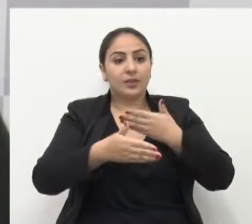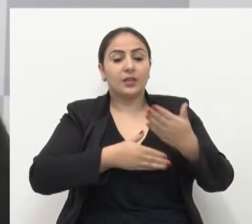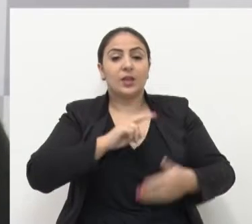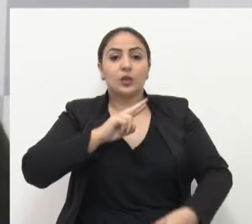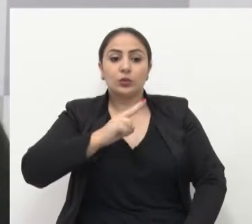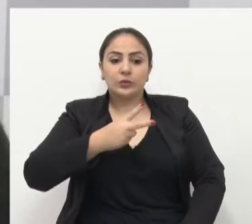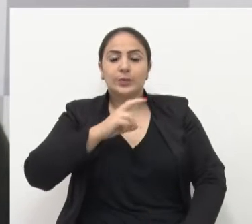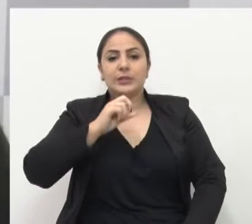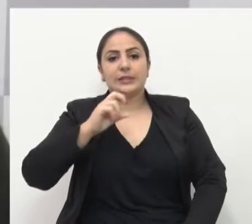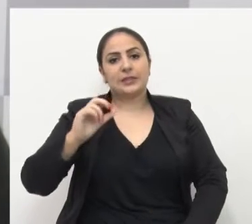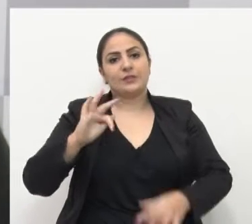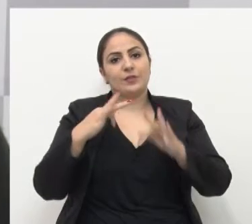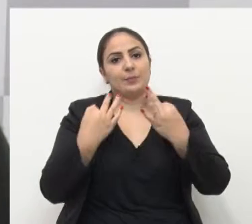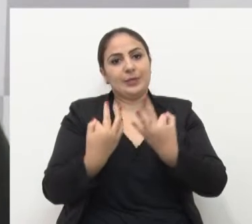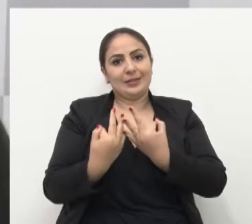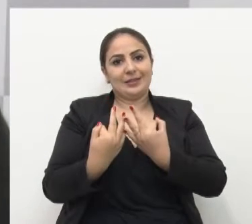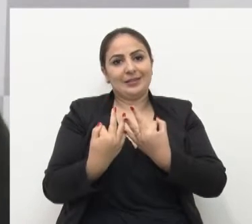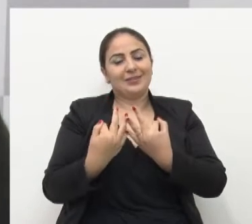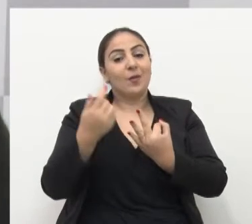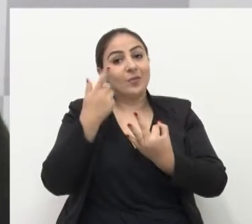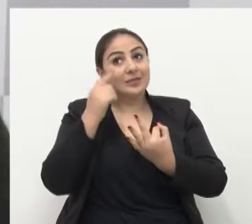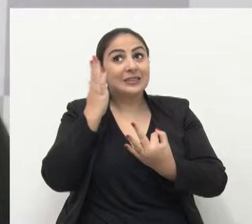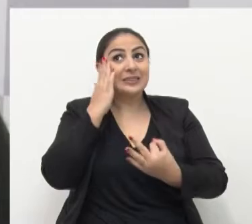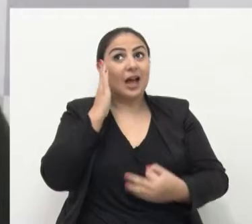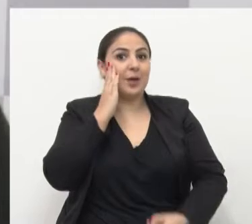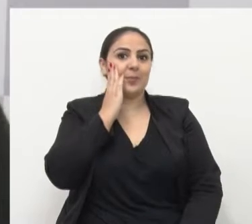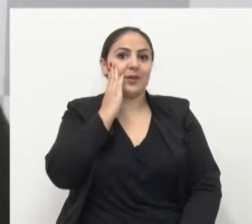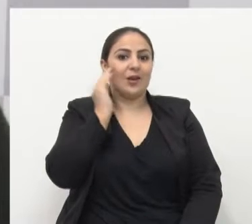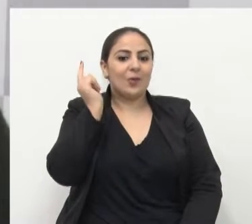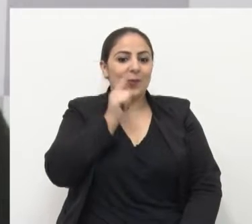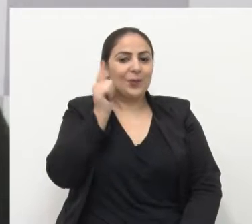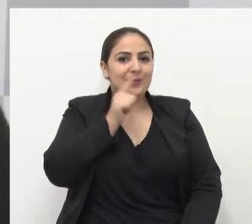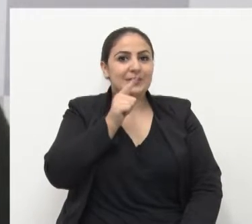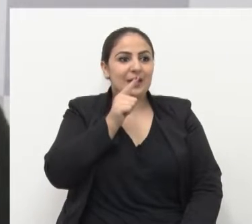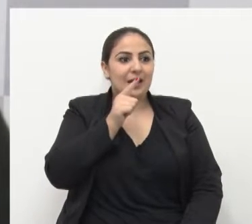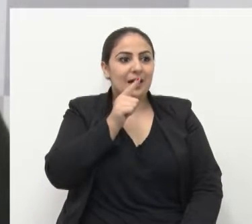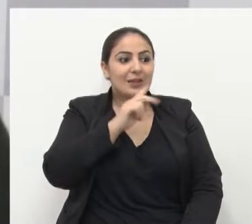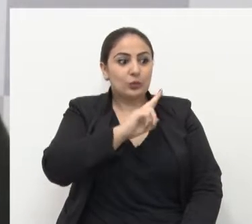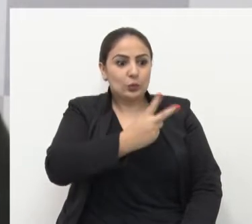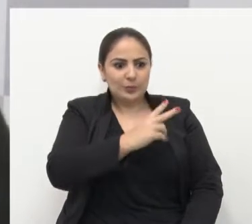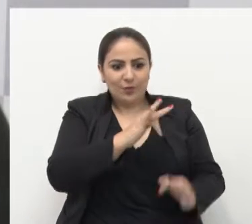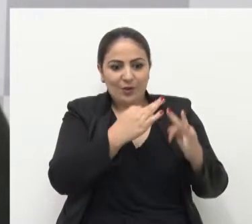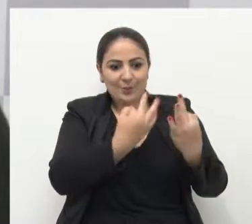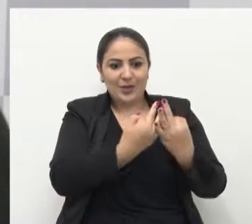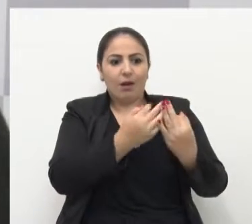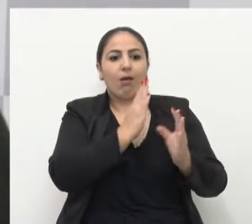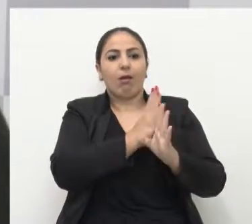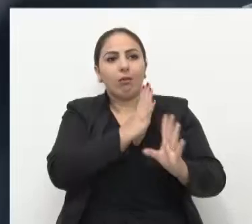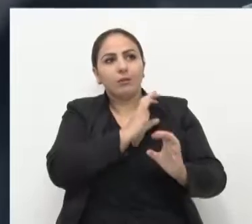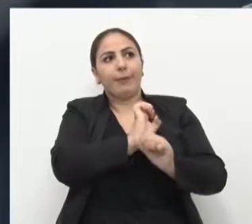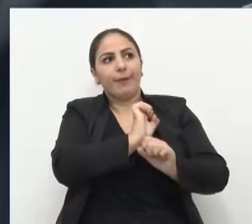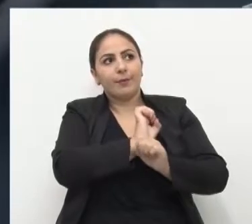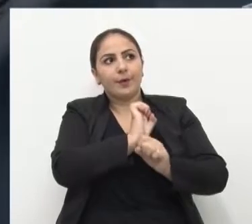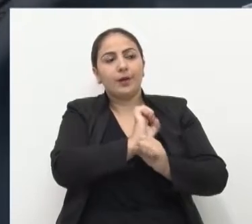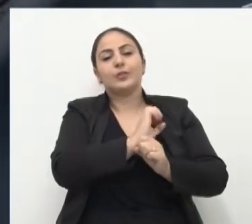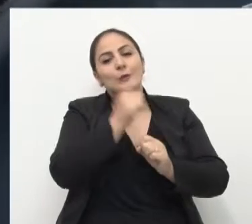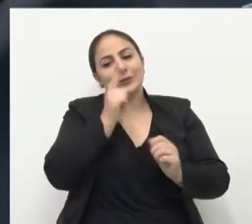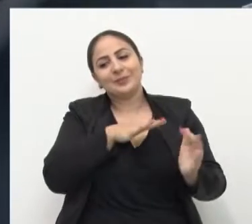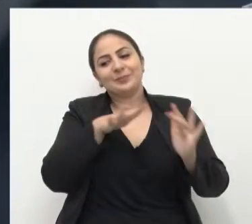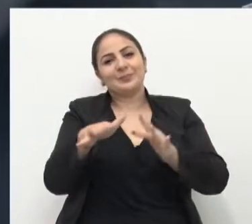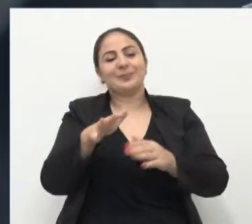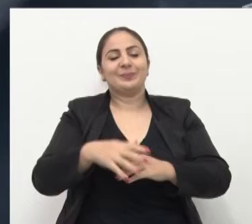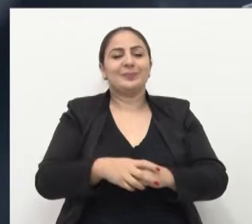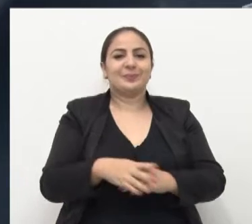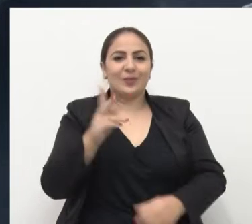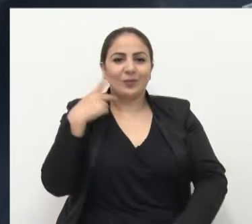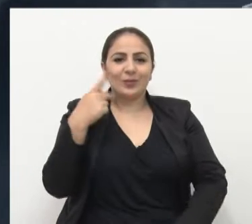contemplar duas mil e quinhentas famílias né quem sabe sai de lá duas mil famílias estão esperando né o parlamentar